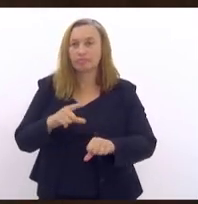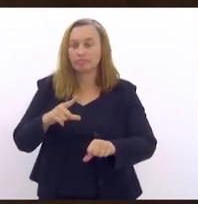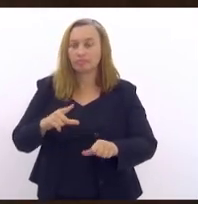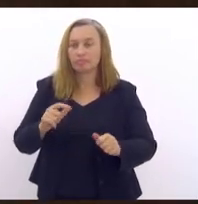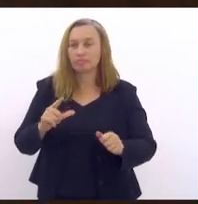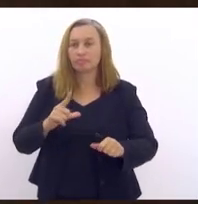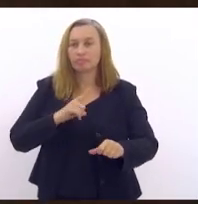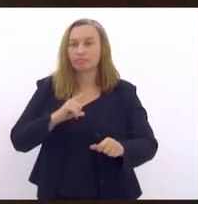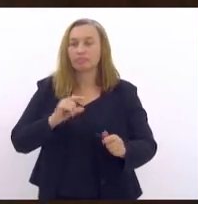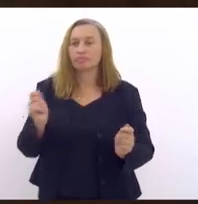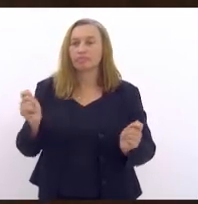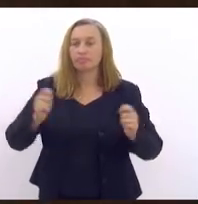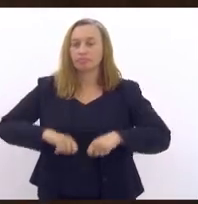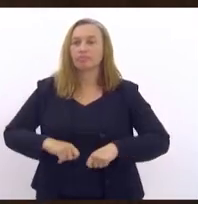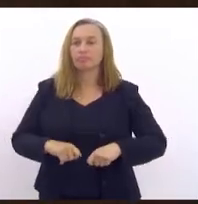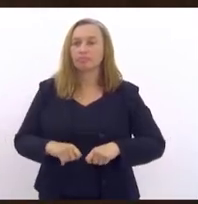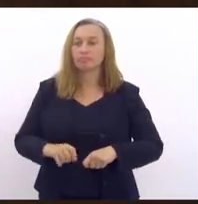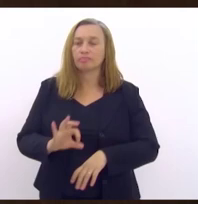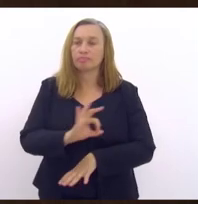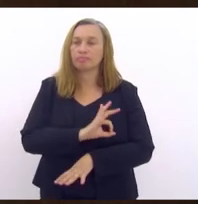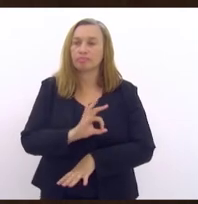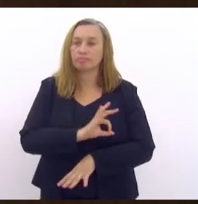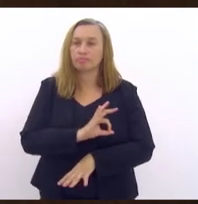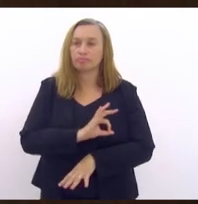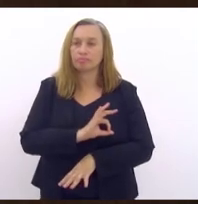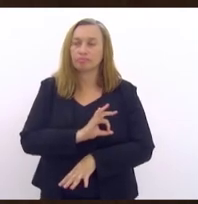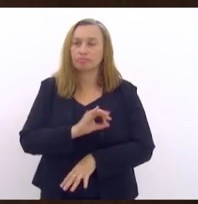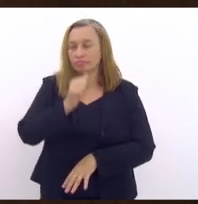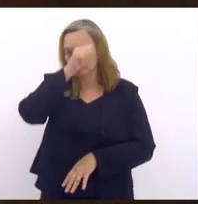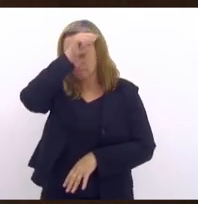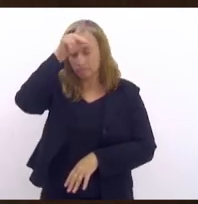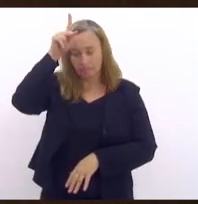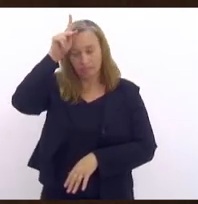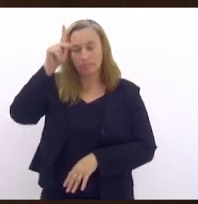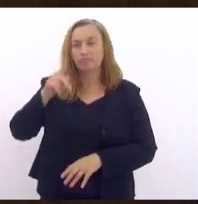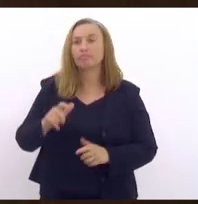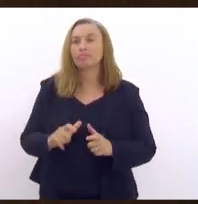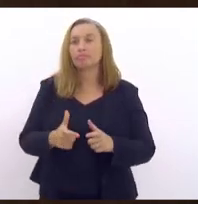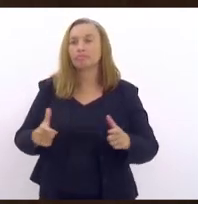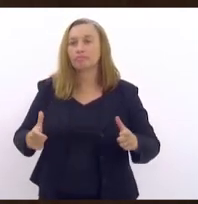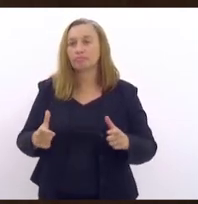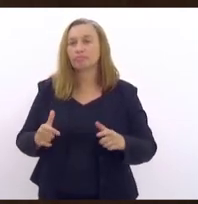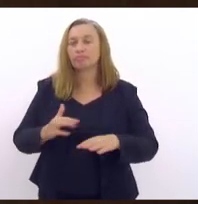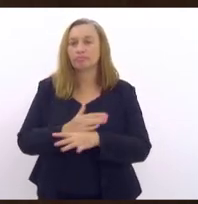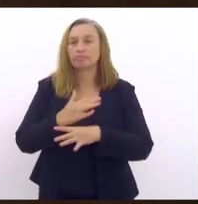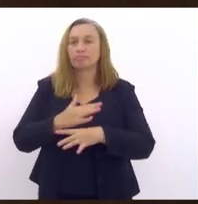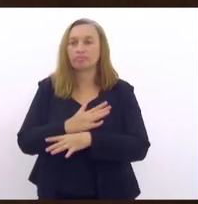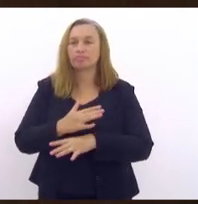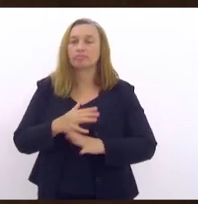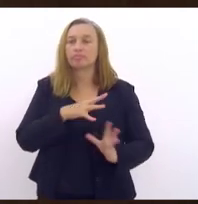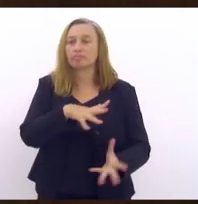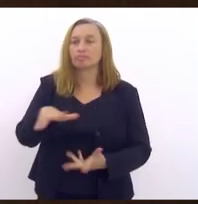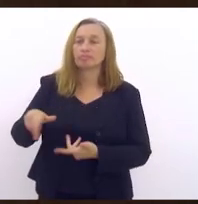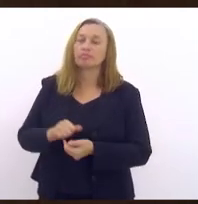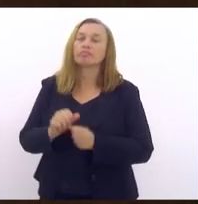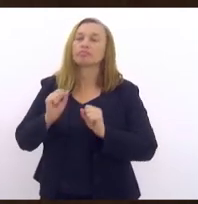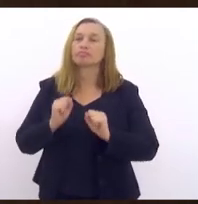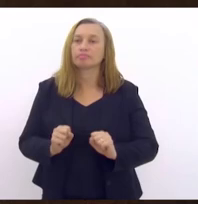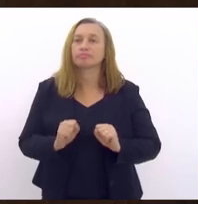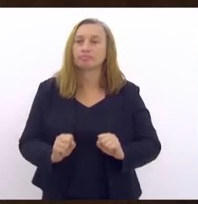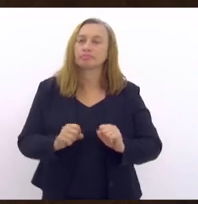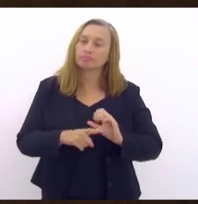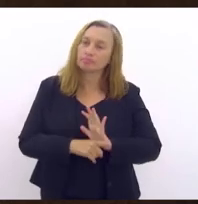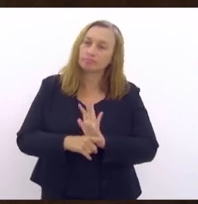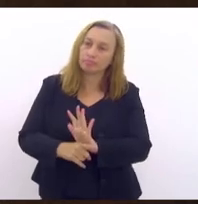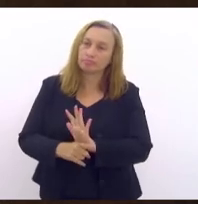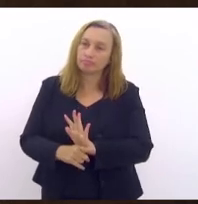fazerem o papel de polícia municipal, que assim é feito em todas as grandes metrópoles do mundo, eles pudessem ajudar